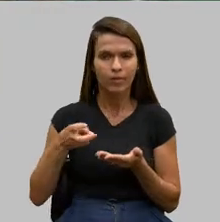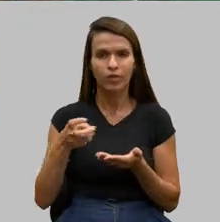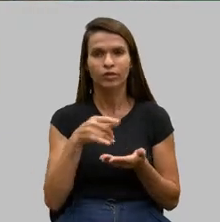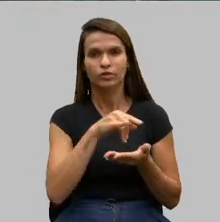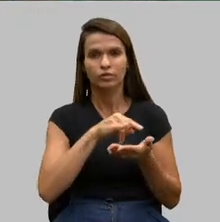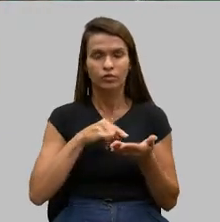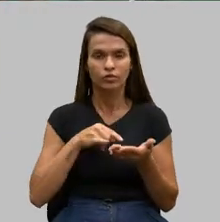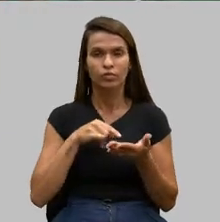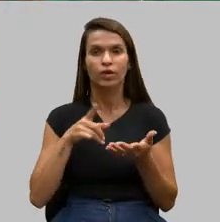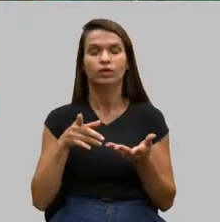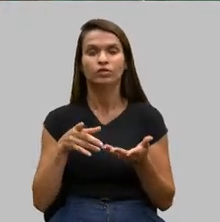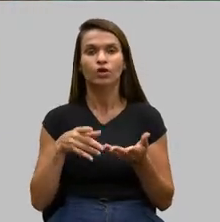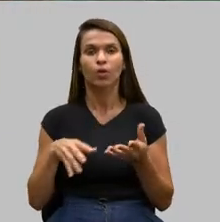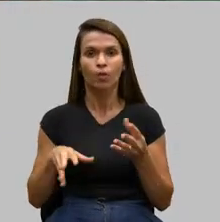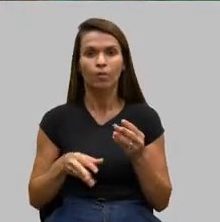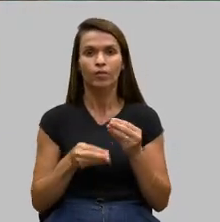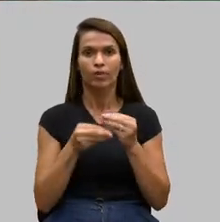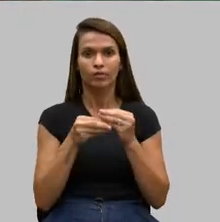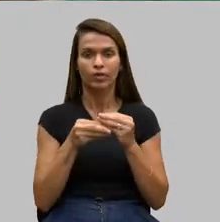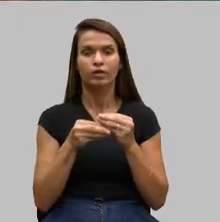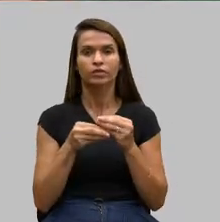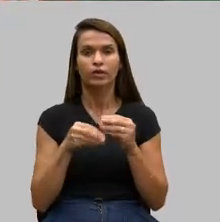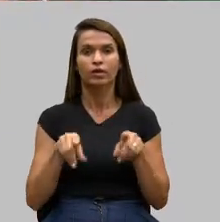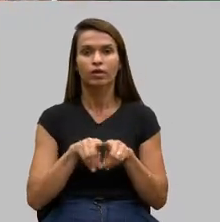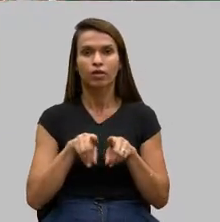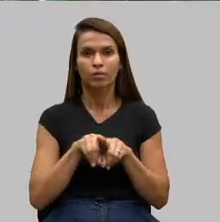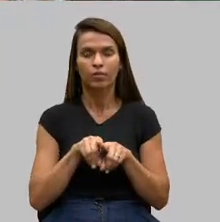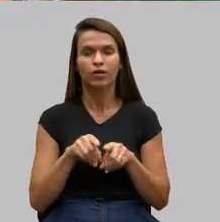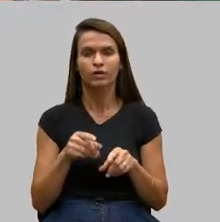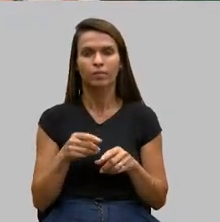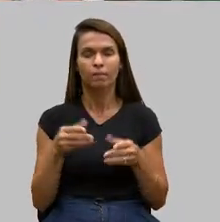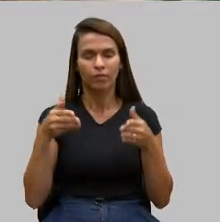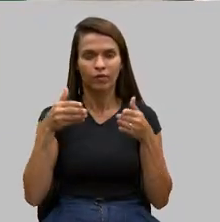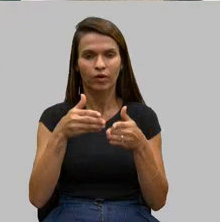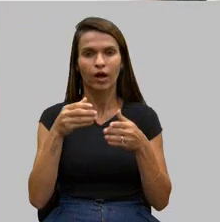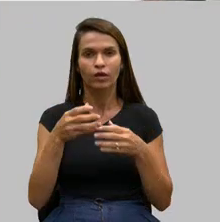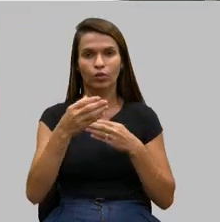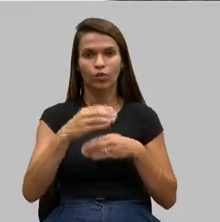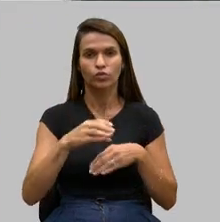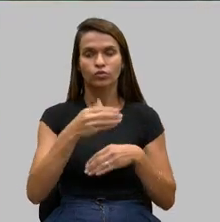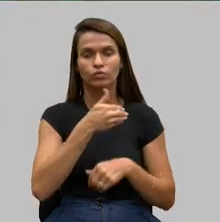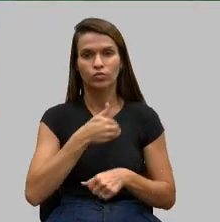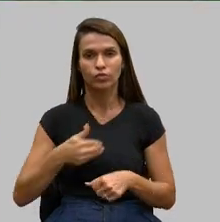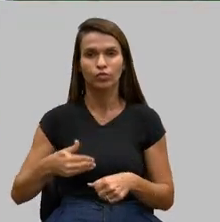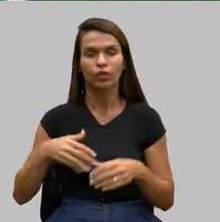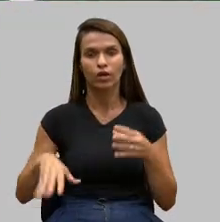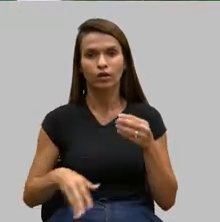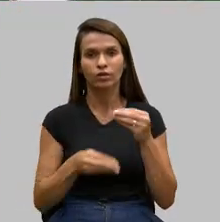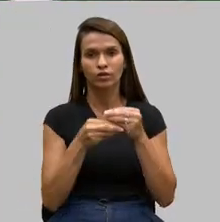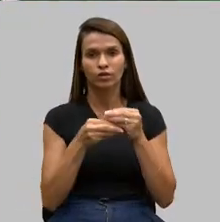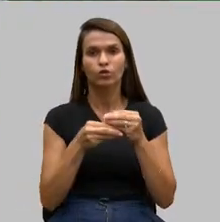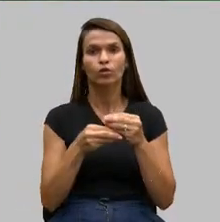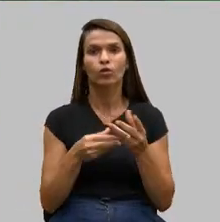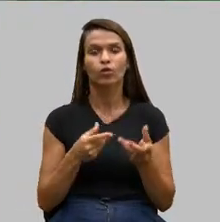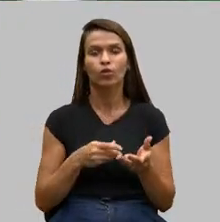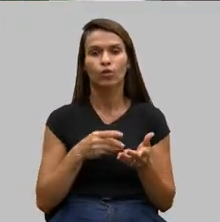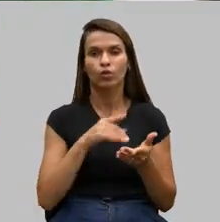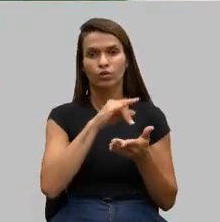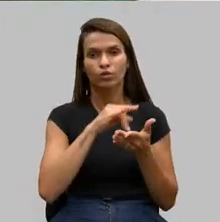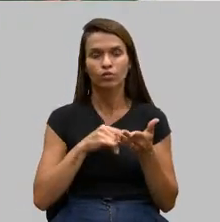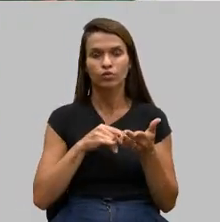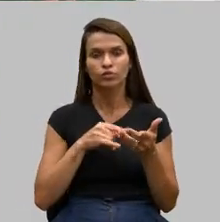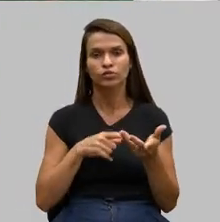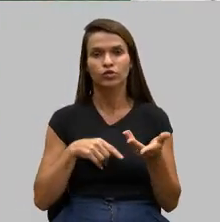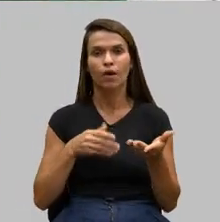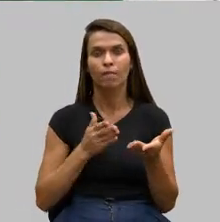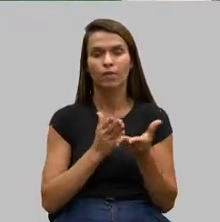recomposição a relação dos concursos públicos carreira de servidores acrescentando o processo de aprovação de isenções fiscais